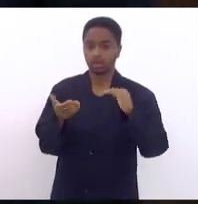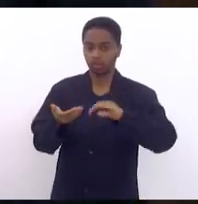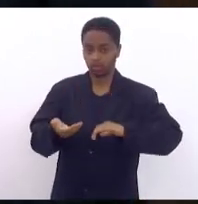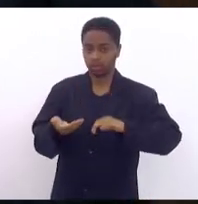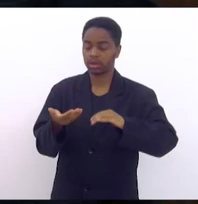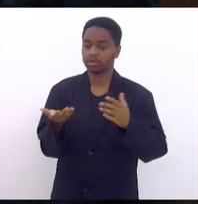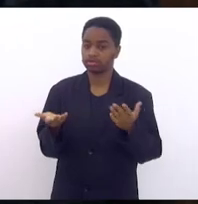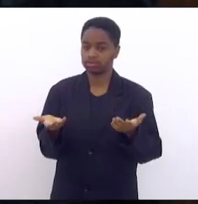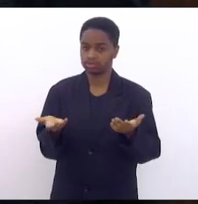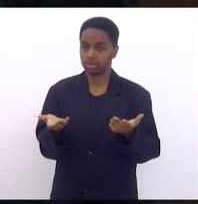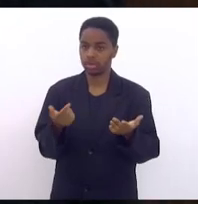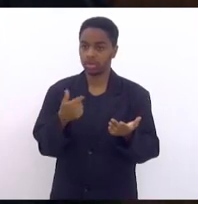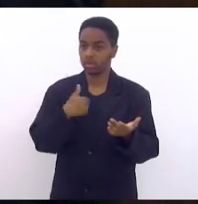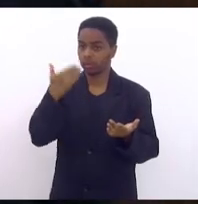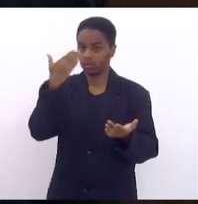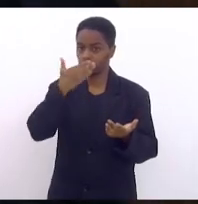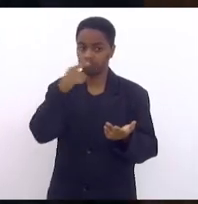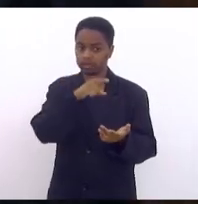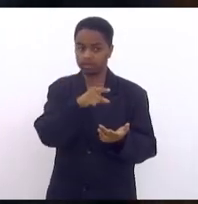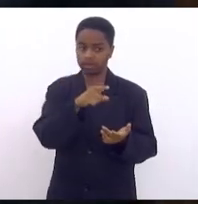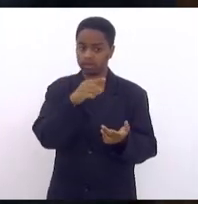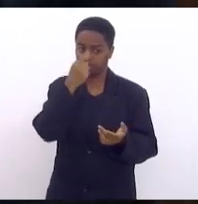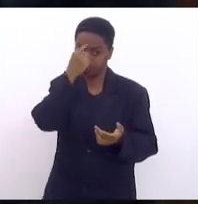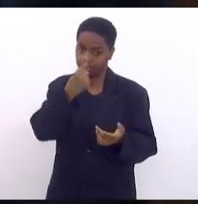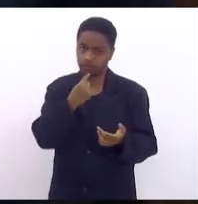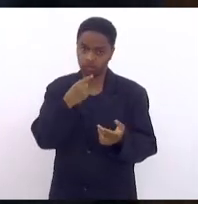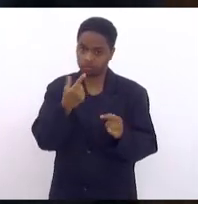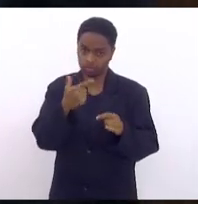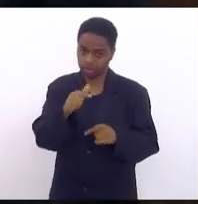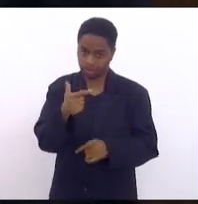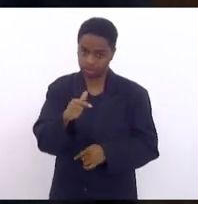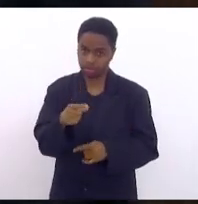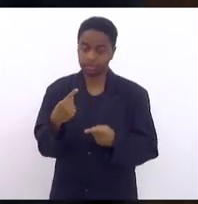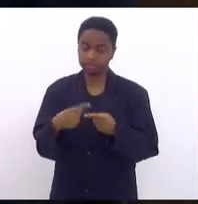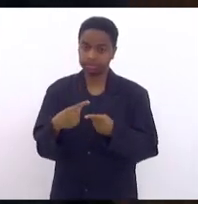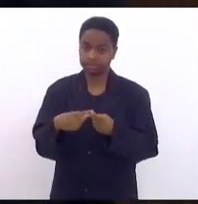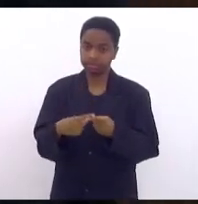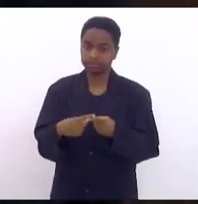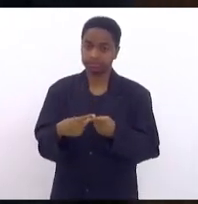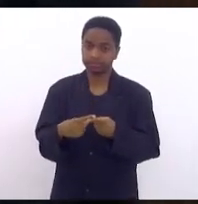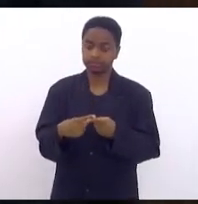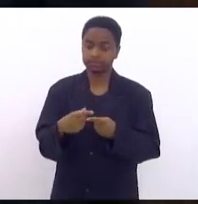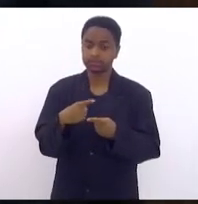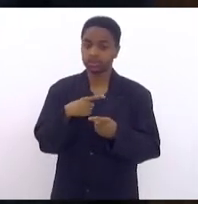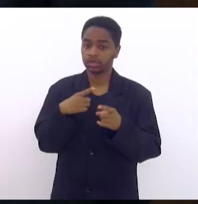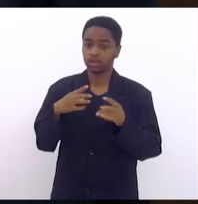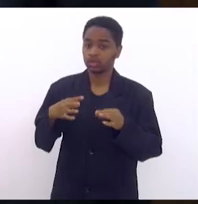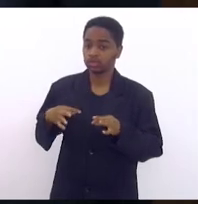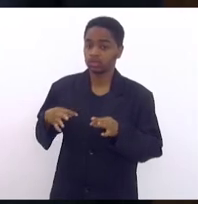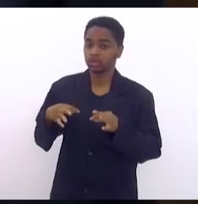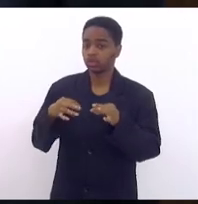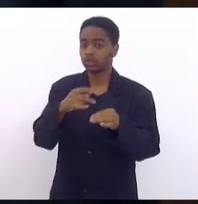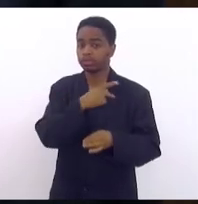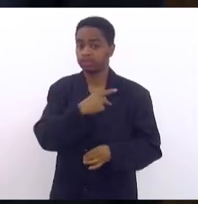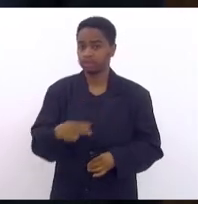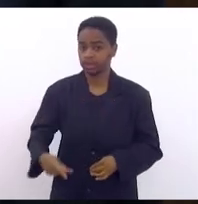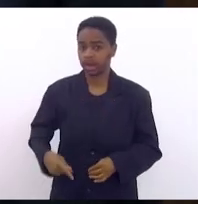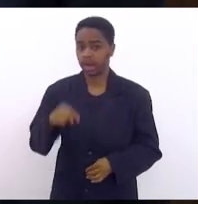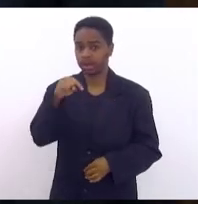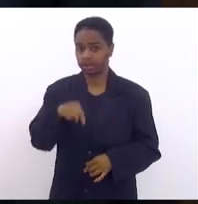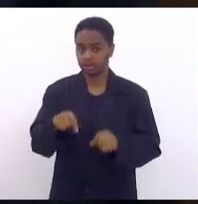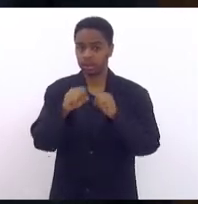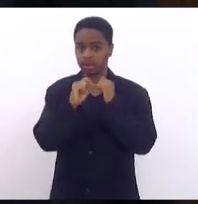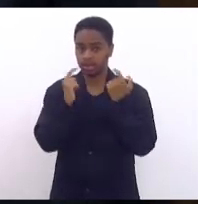Eu não vejo no senhor esse perfil. Nós tivemos praticamente todos os presidentes aqui da